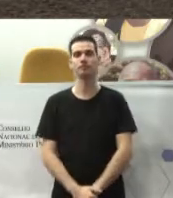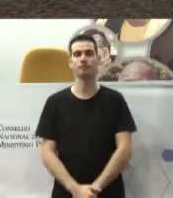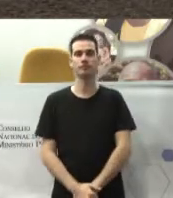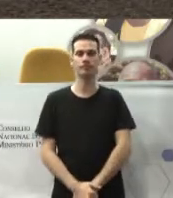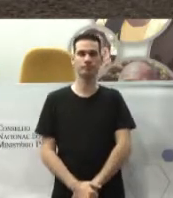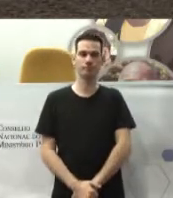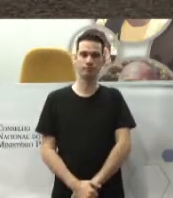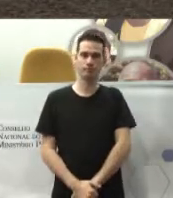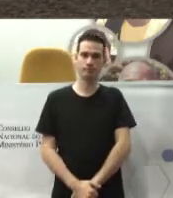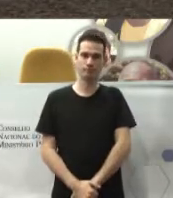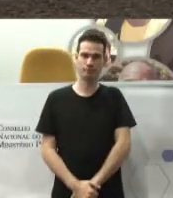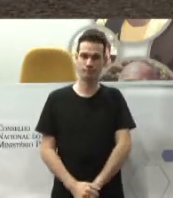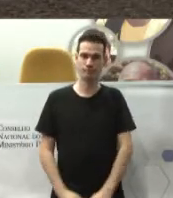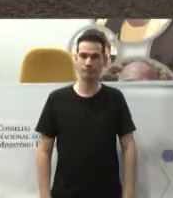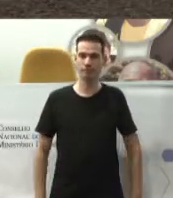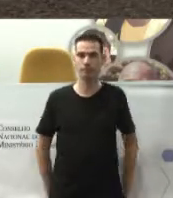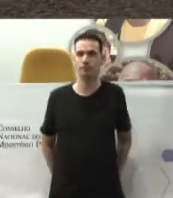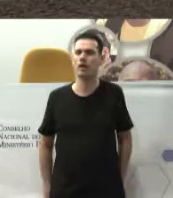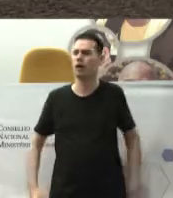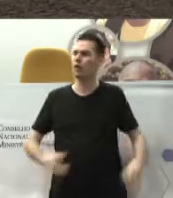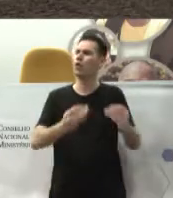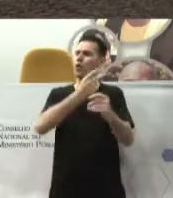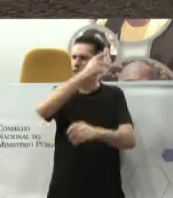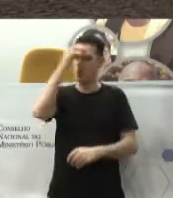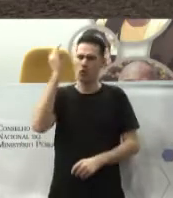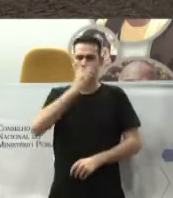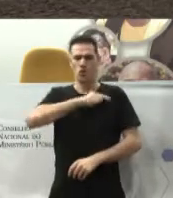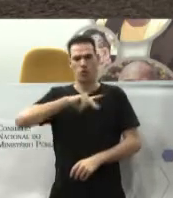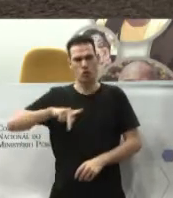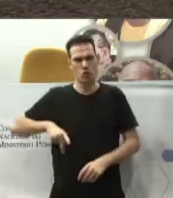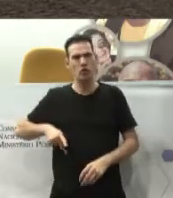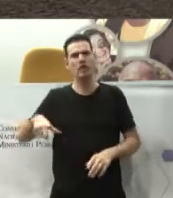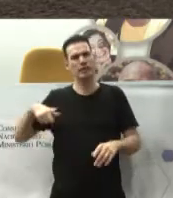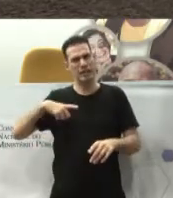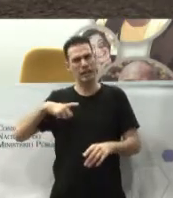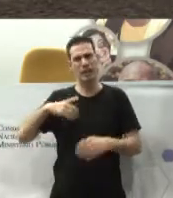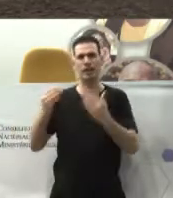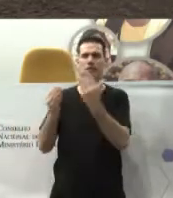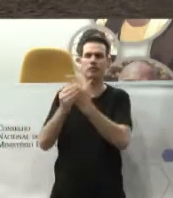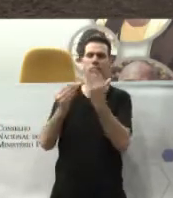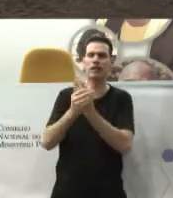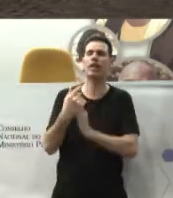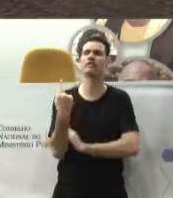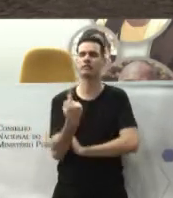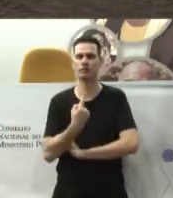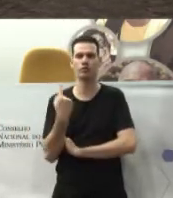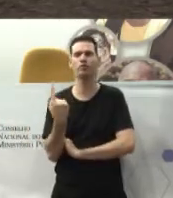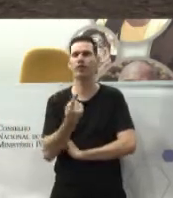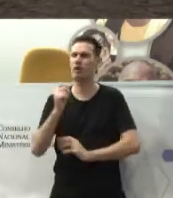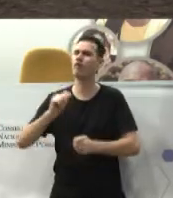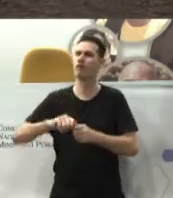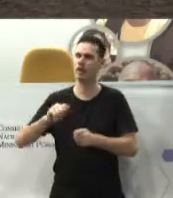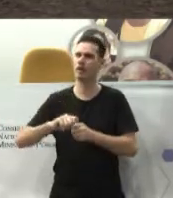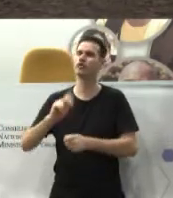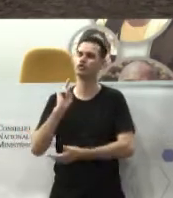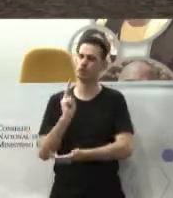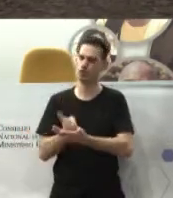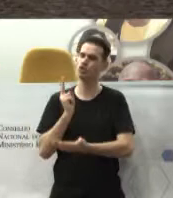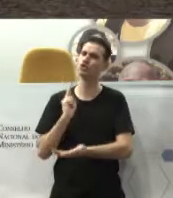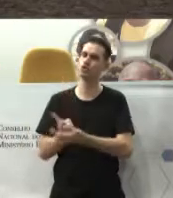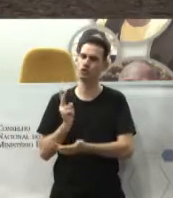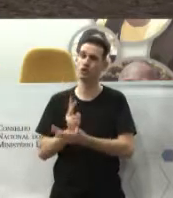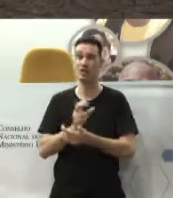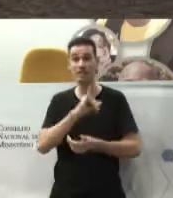ainda faz, muita gente no Ministério Público, ainda faz muita ação individual. Muita gente ainda faz. Talvez pudesse parar